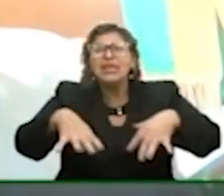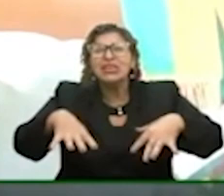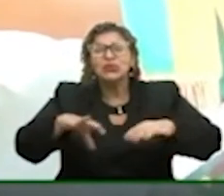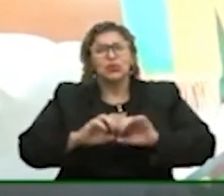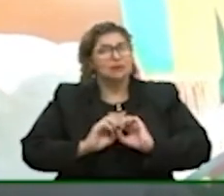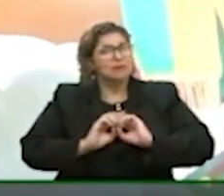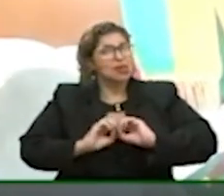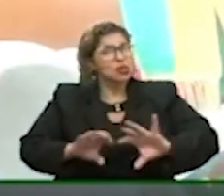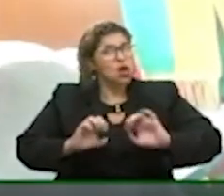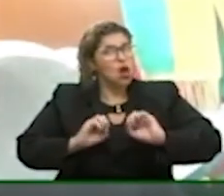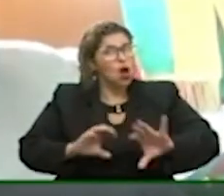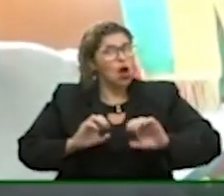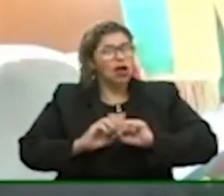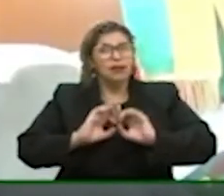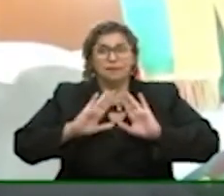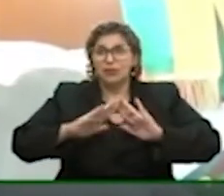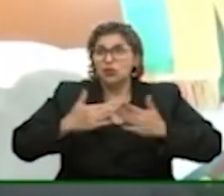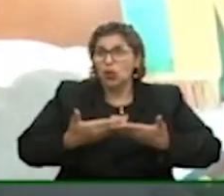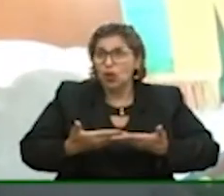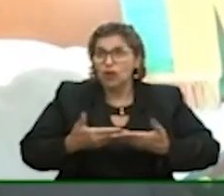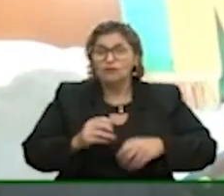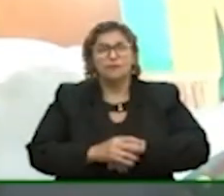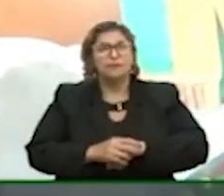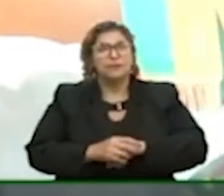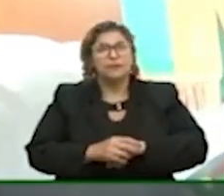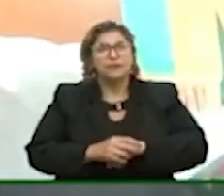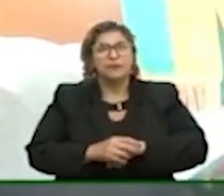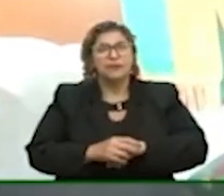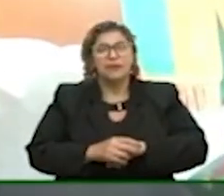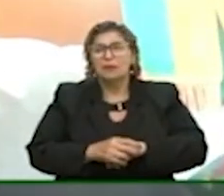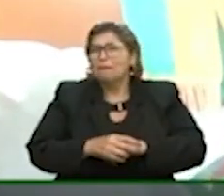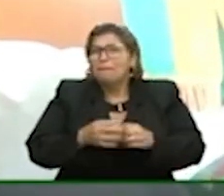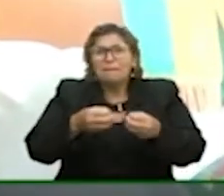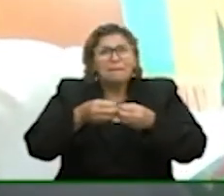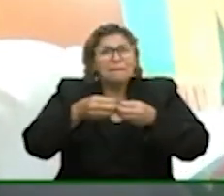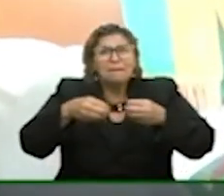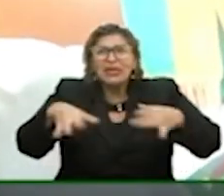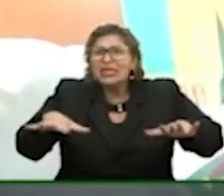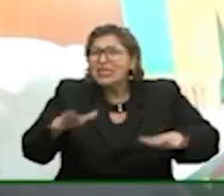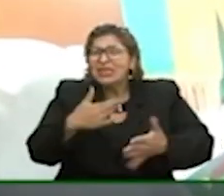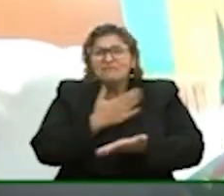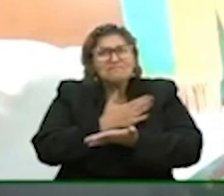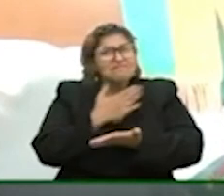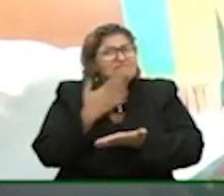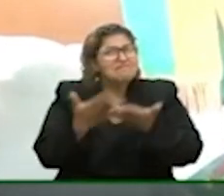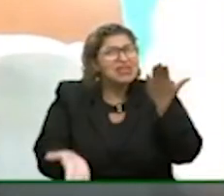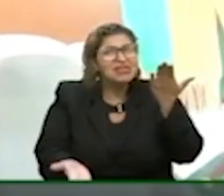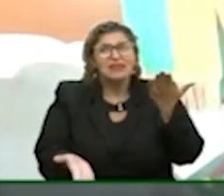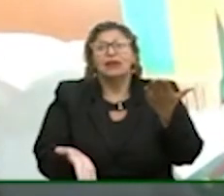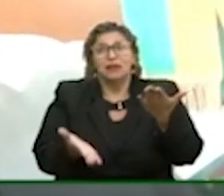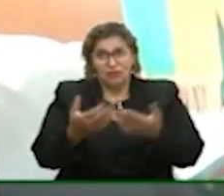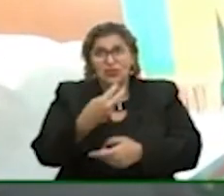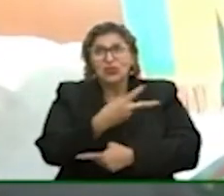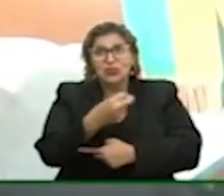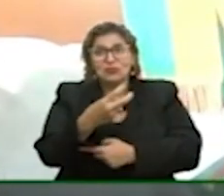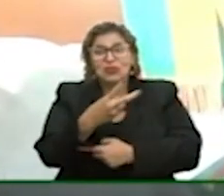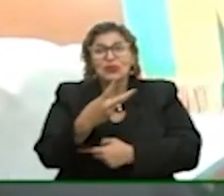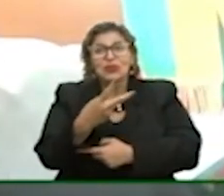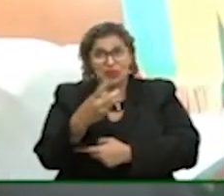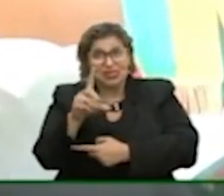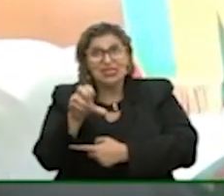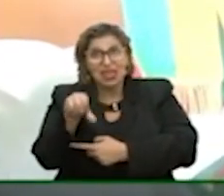Para alguns colégios, eu diria que foi um ano perdido praticamente, porque grande